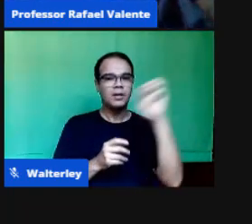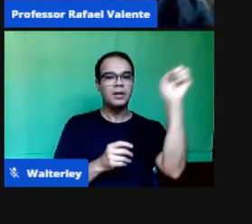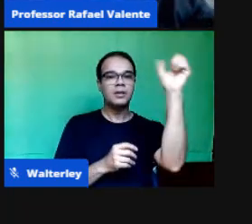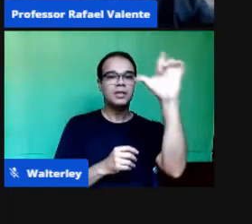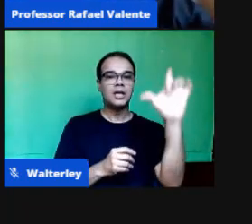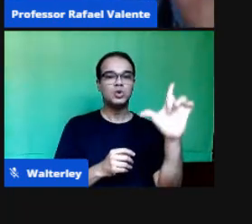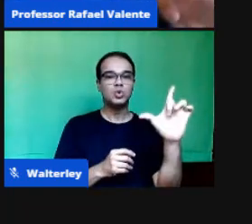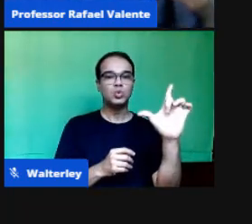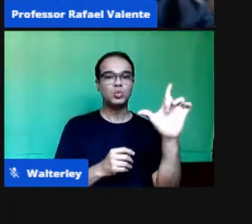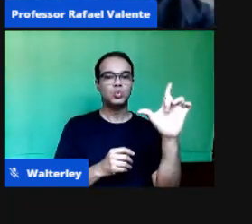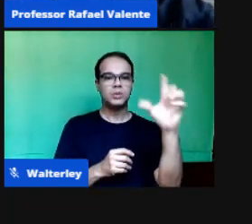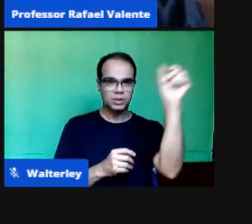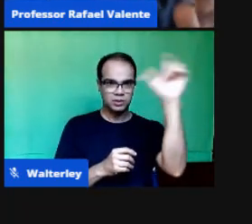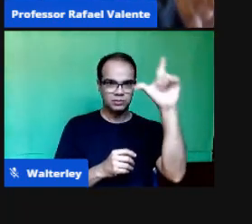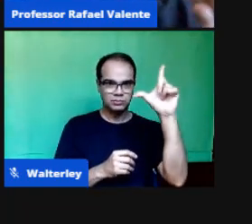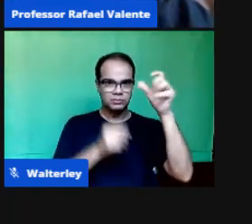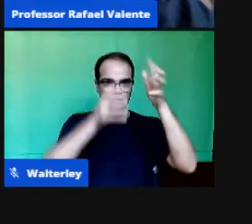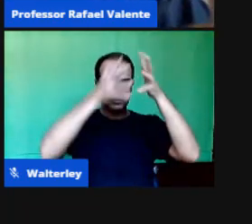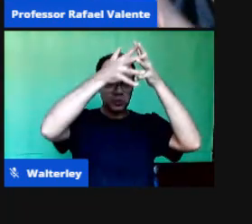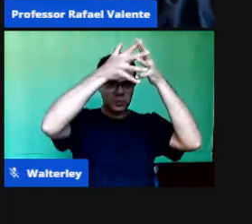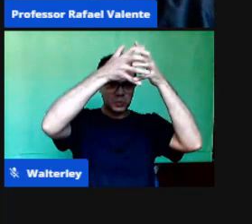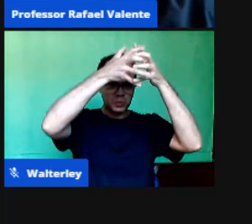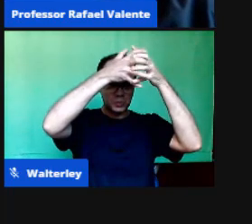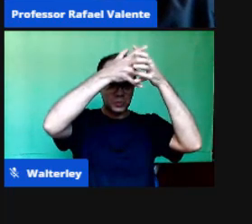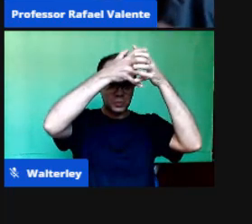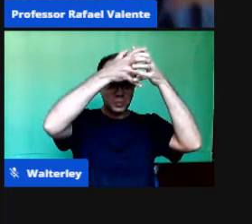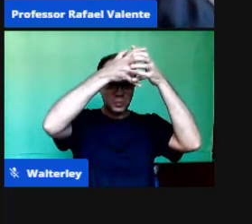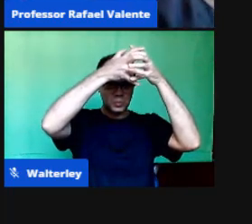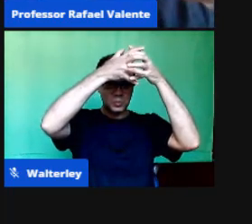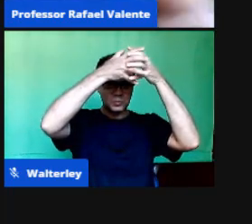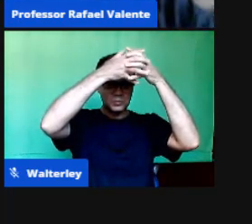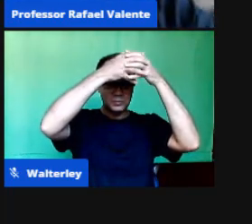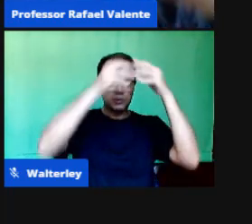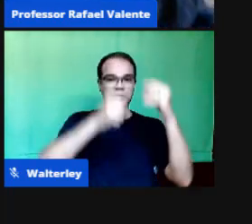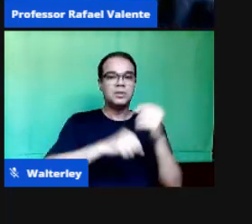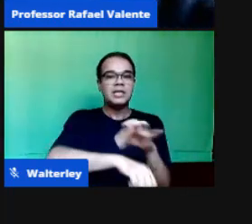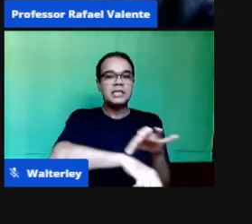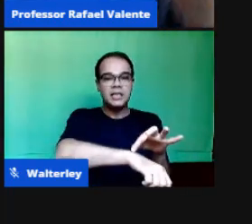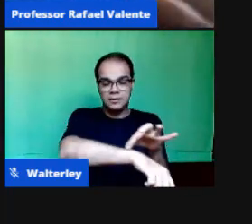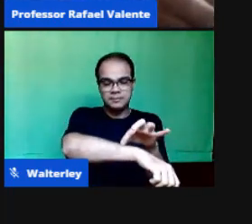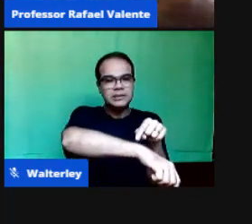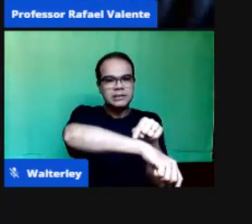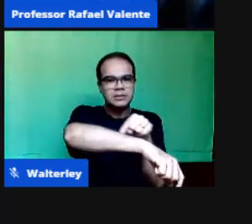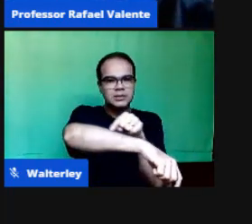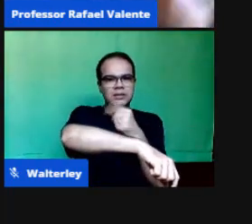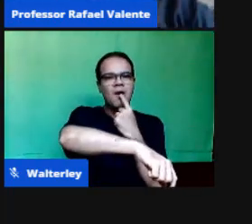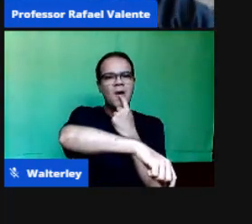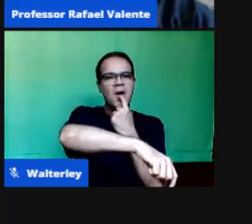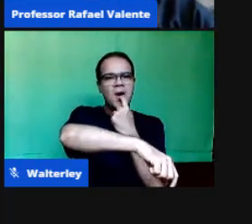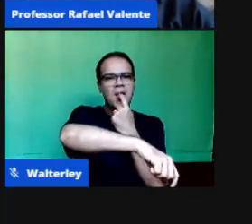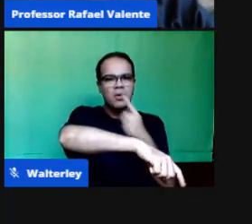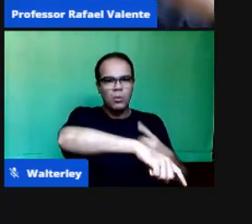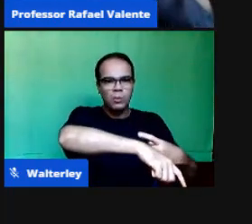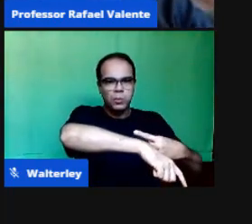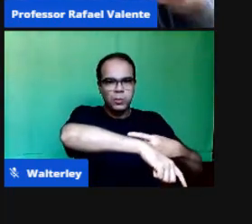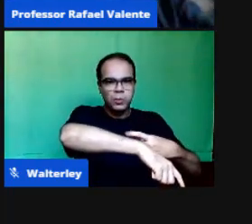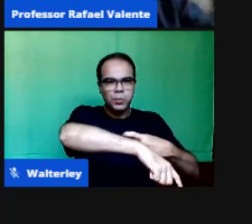os neurônios, né, fazendo as sinapses, e também os nossos vasos sanguíneos. Não é a mesma